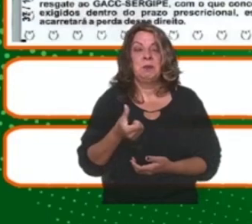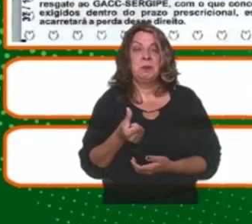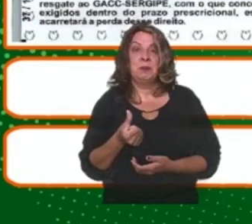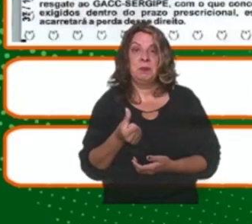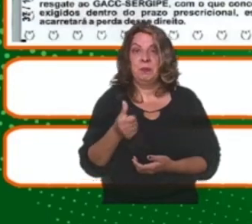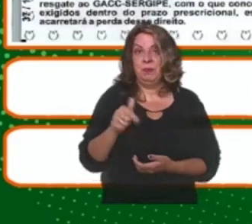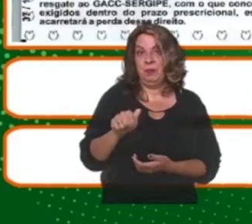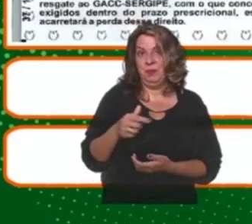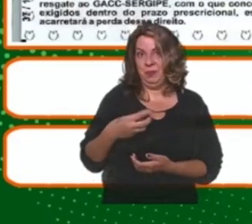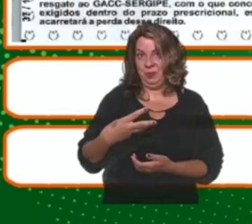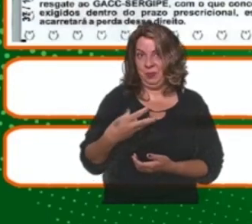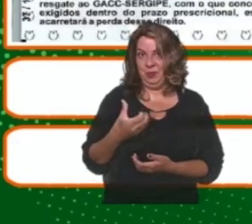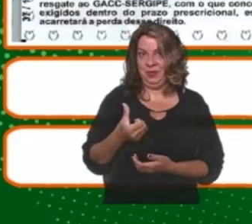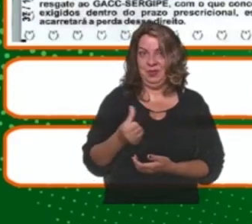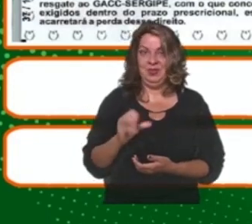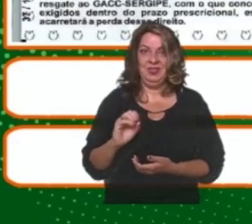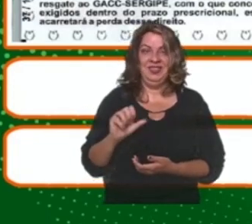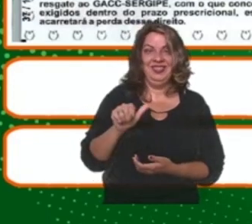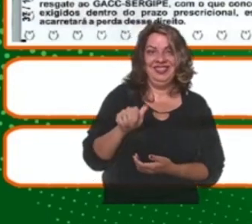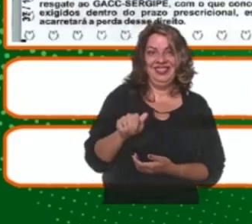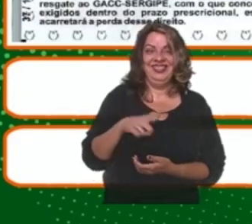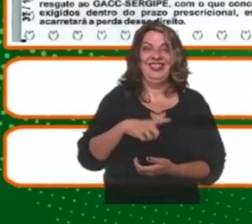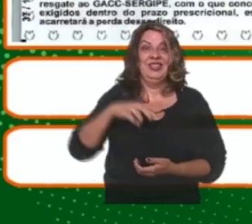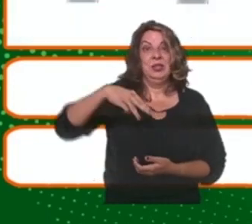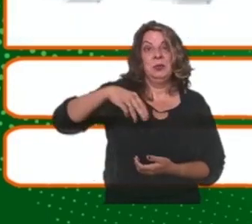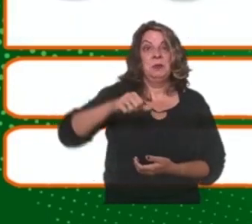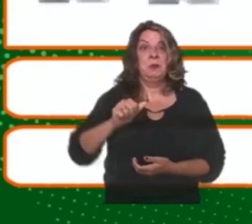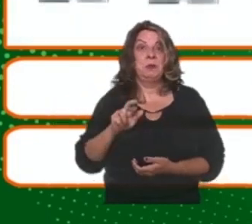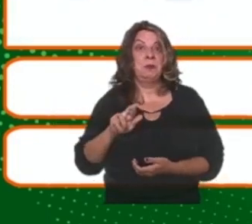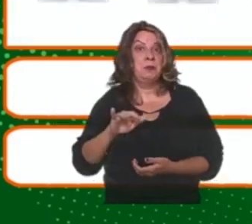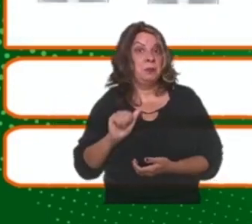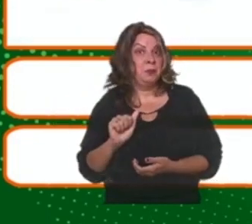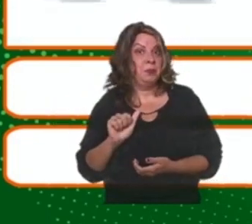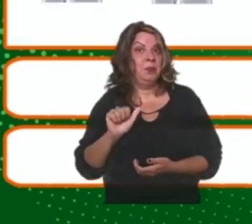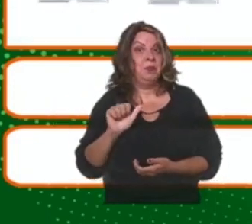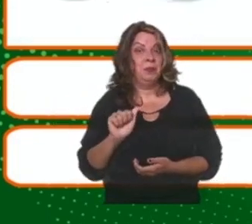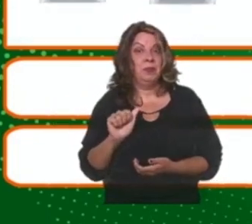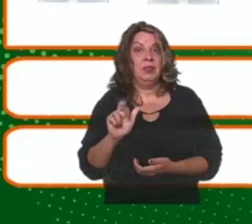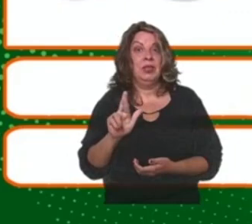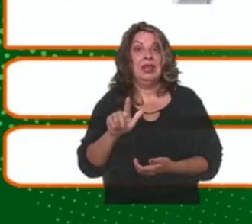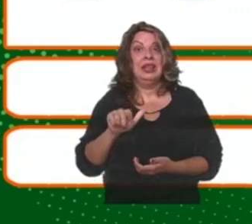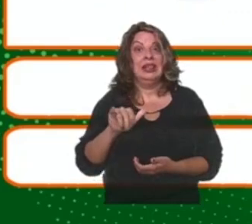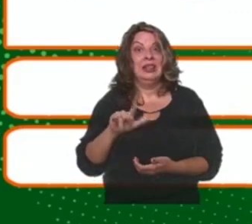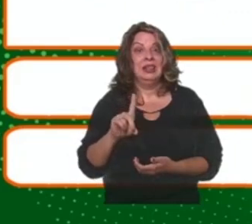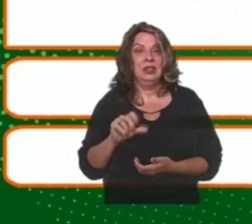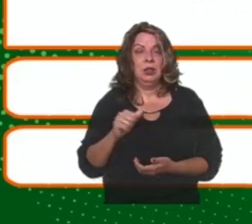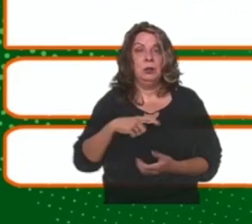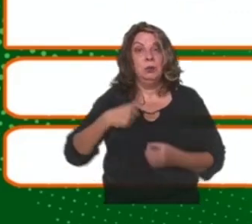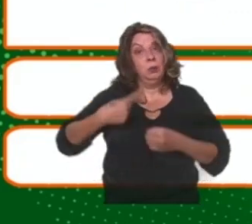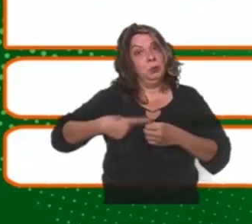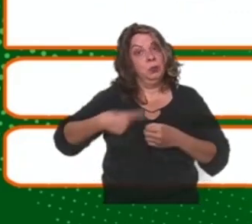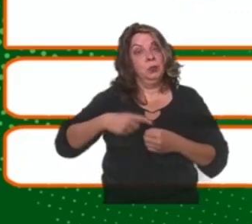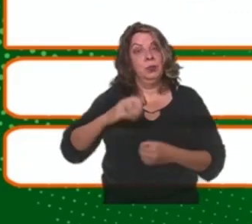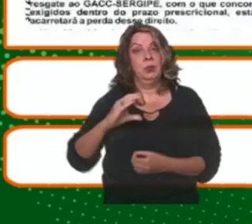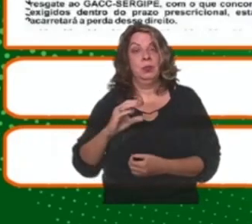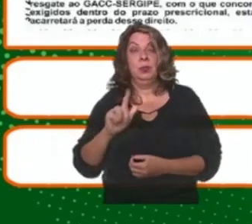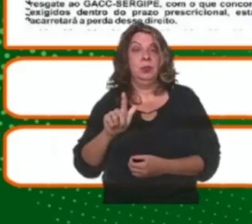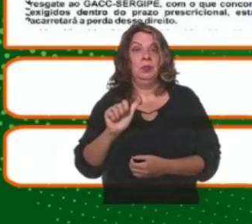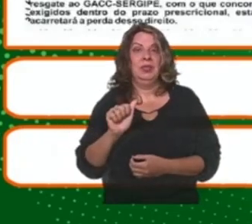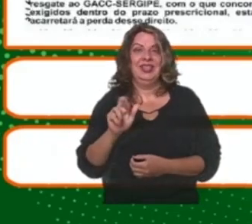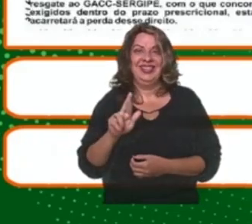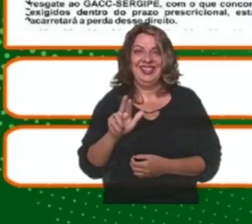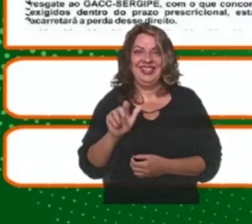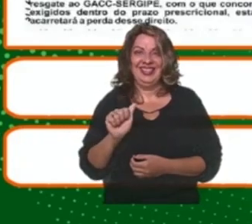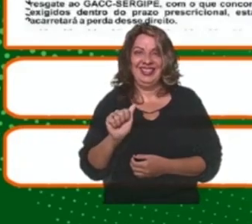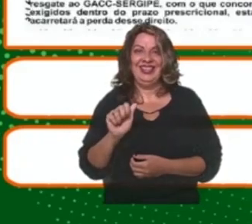também para o título 673607, Maria Arlinda, de Gararu, adquiriu com a Fani, Regional Glória. Já tô